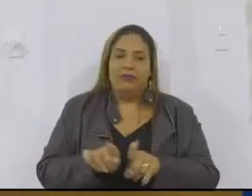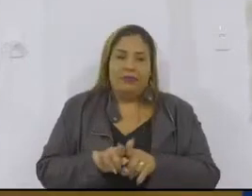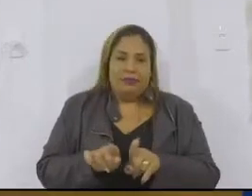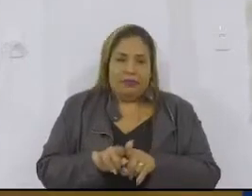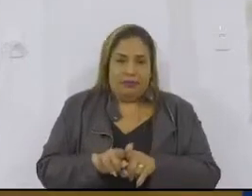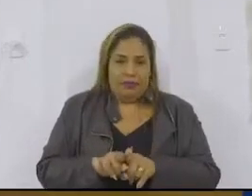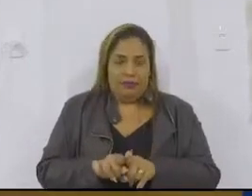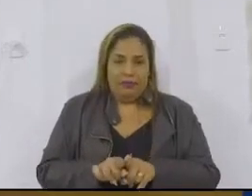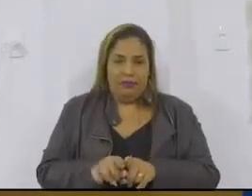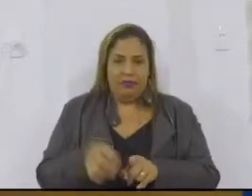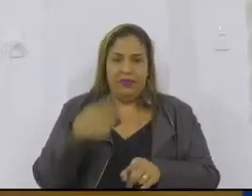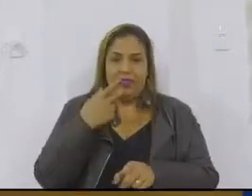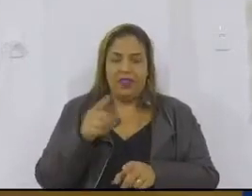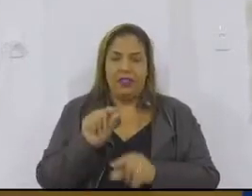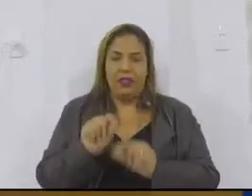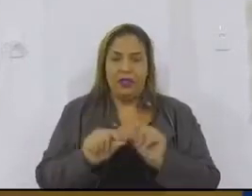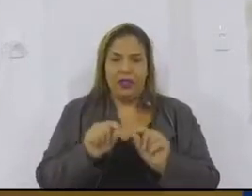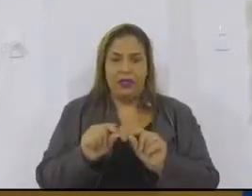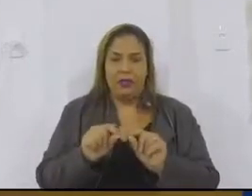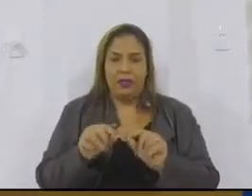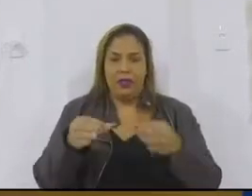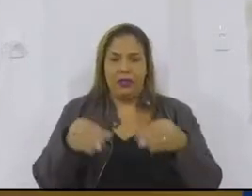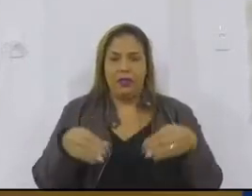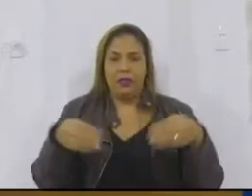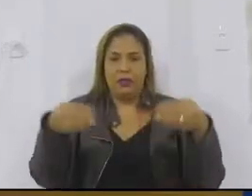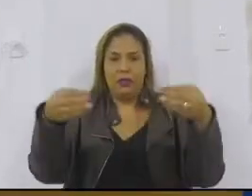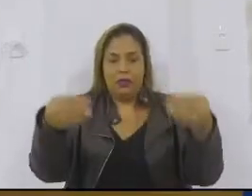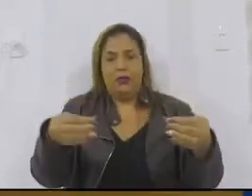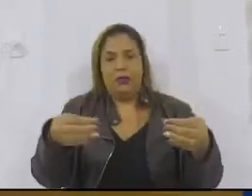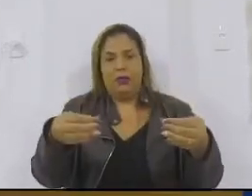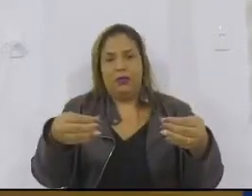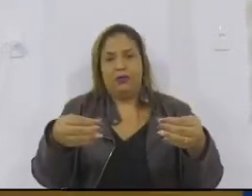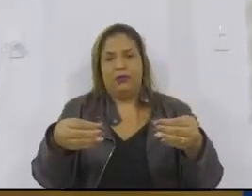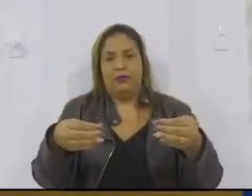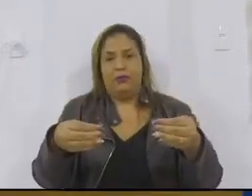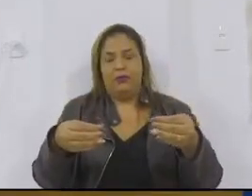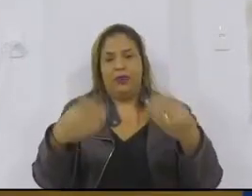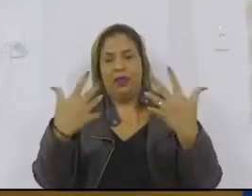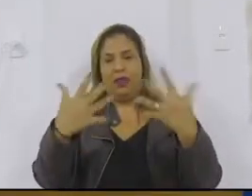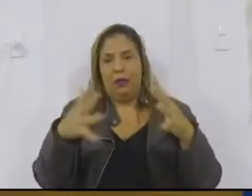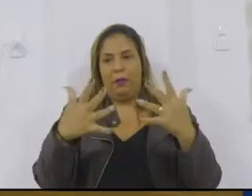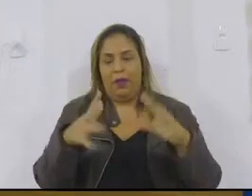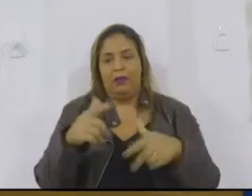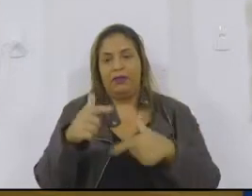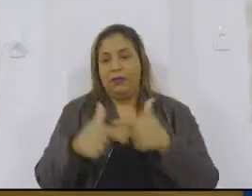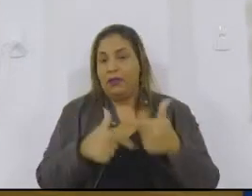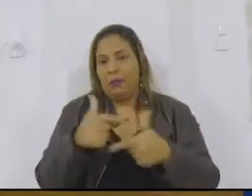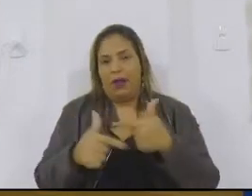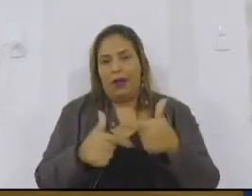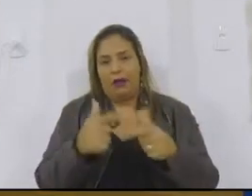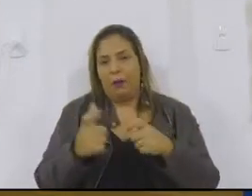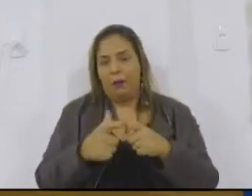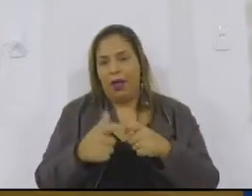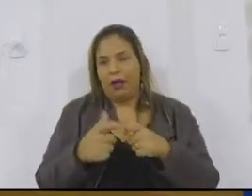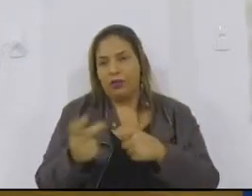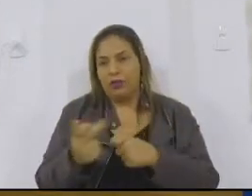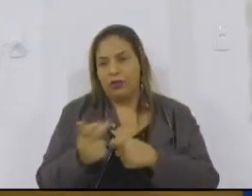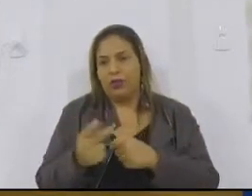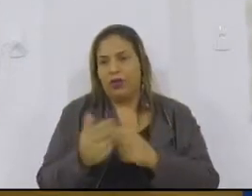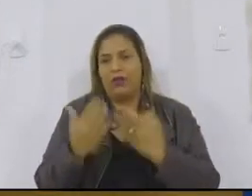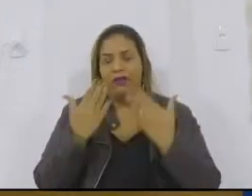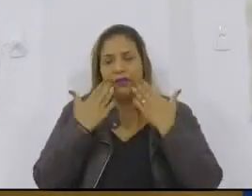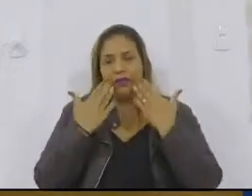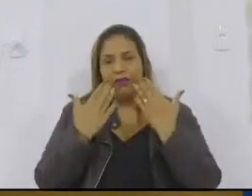aqui entregando as moções de aplauso para o Dr. Marcos Vinícius e Dr. Rodrigo de Oliveira, que fazem um trabalho de excelência à frente da PGM,